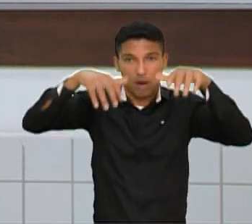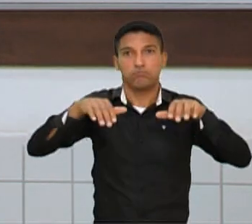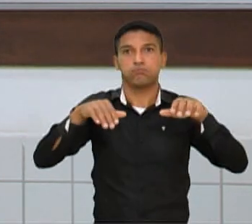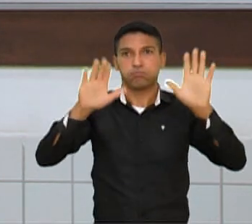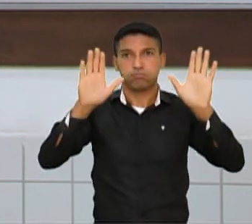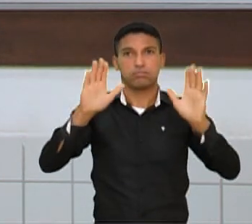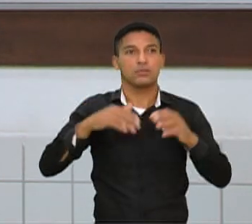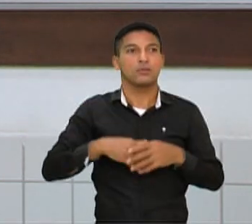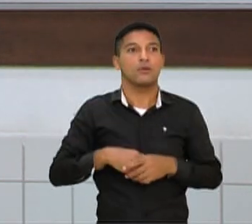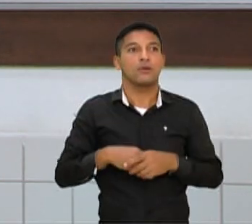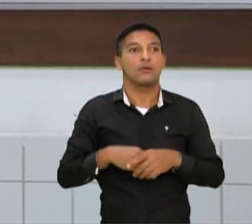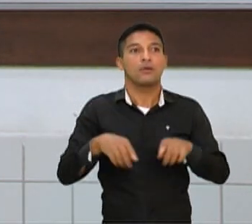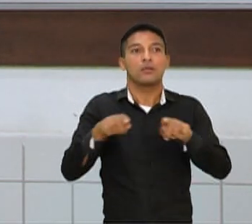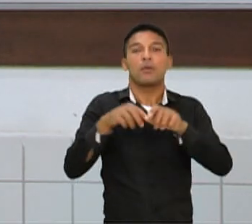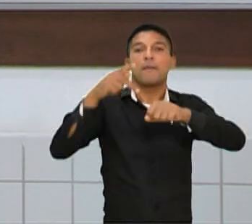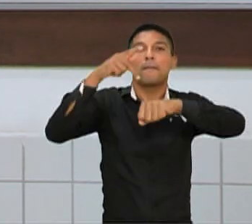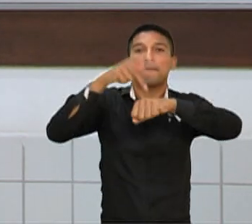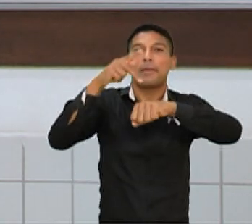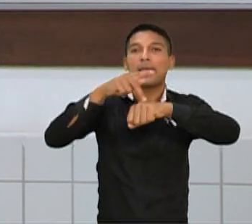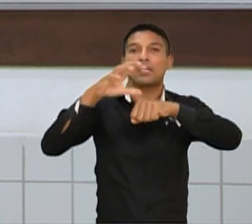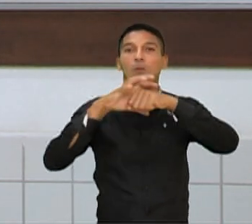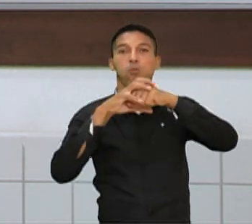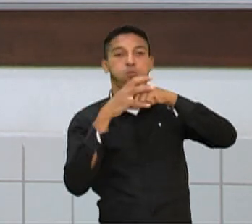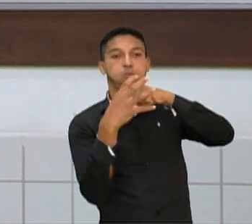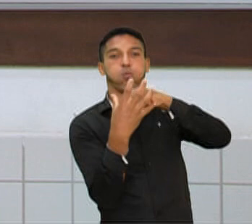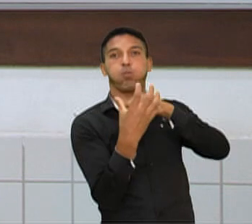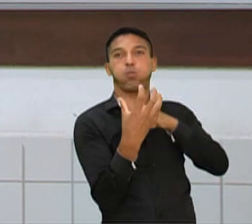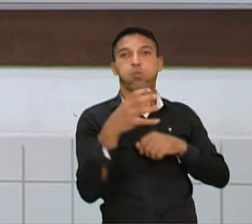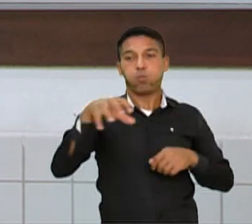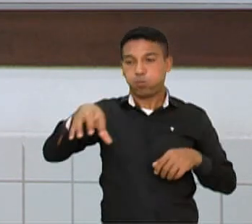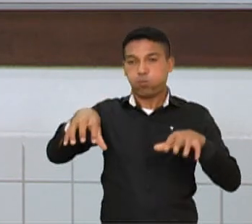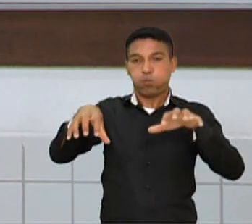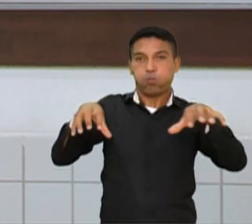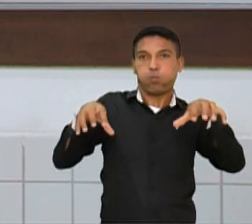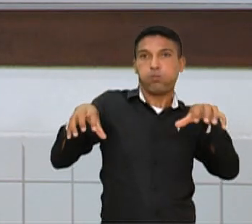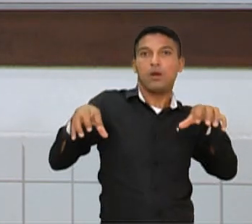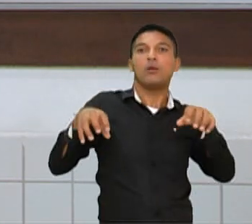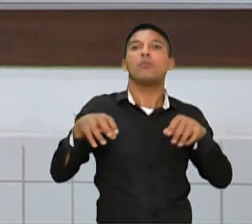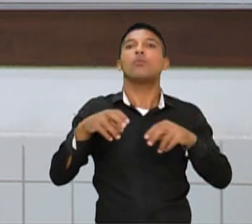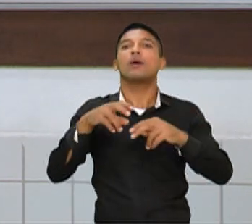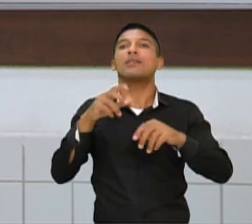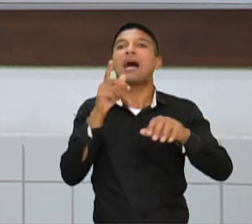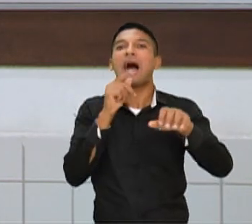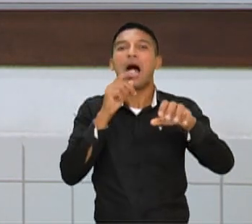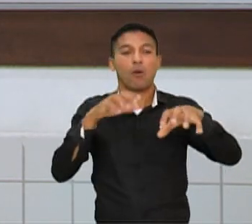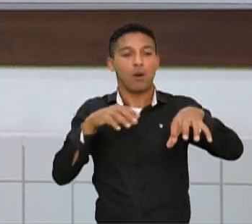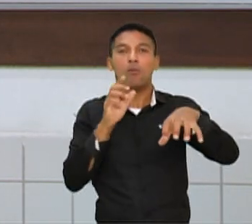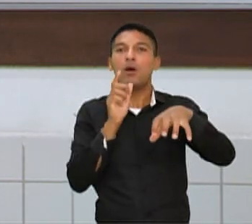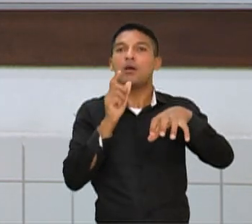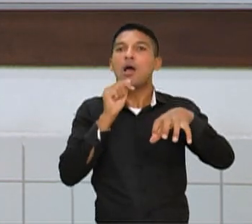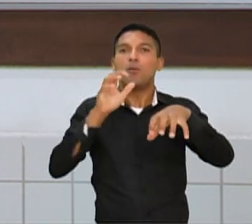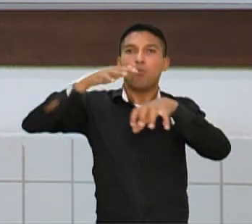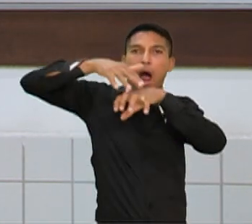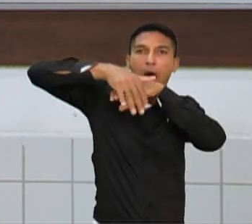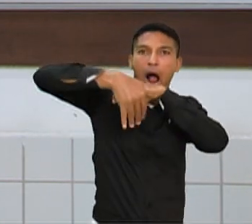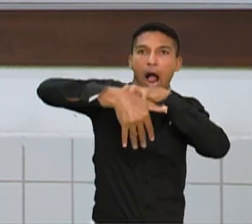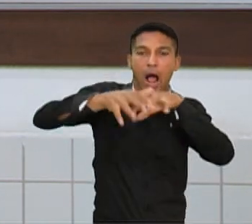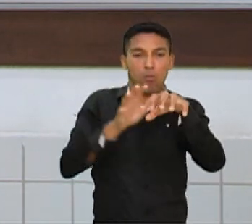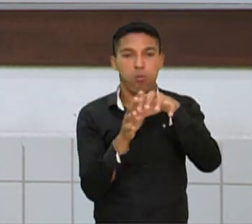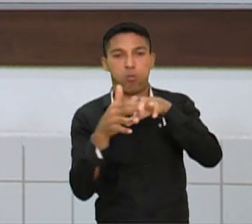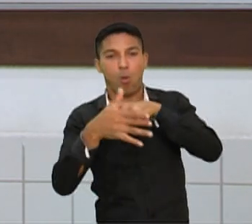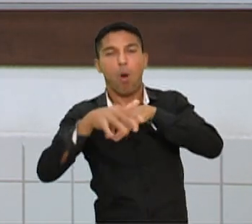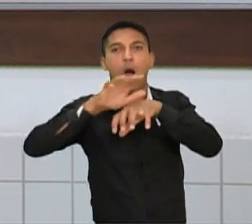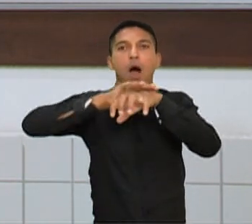as rochas mais arredondadas provenientes da literal lavagem da água com grande volume que cai principalmente na